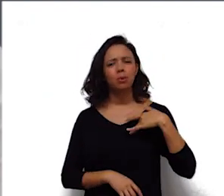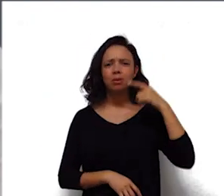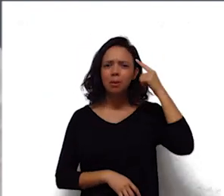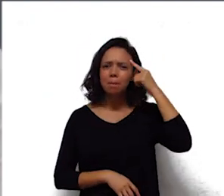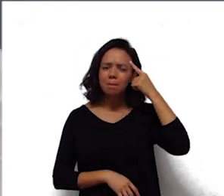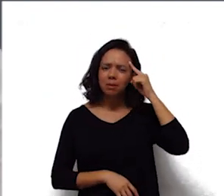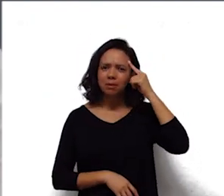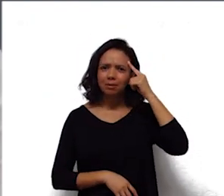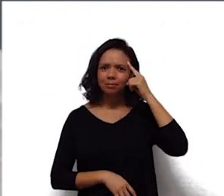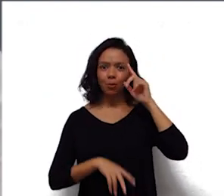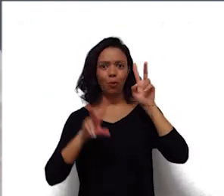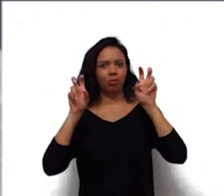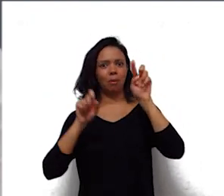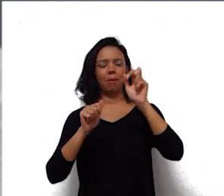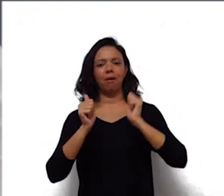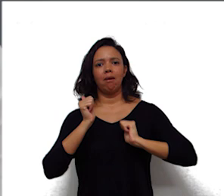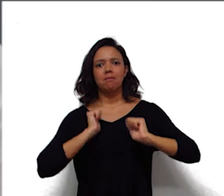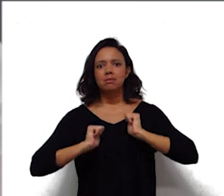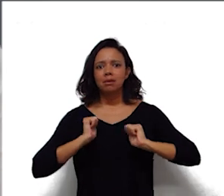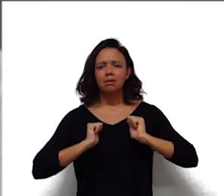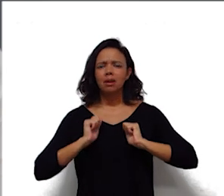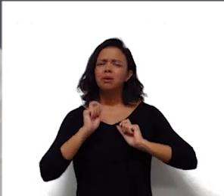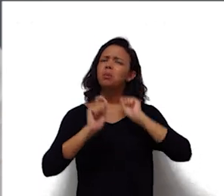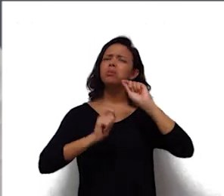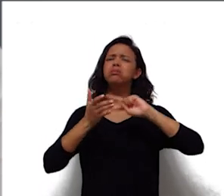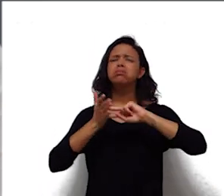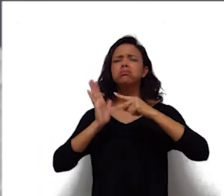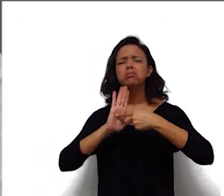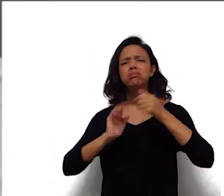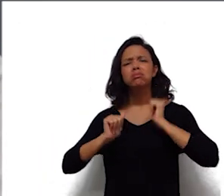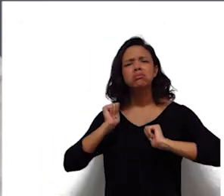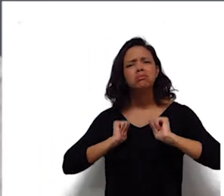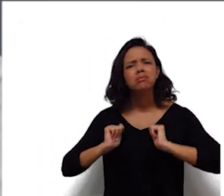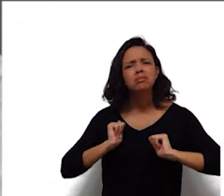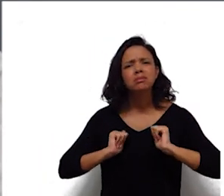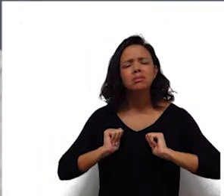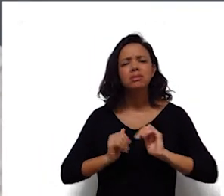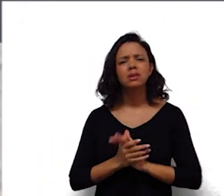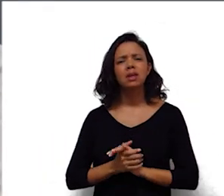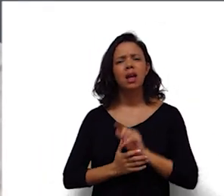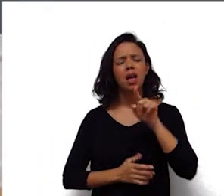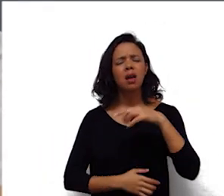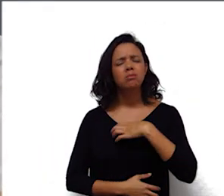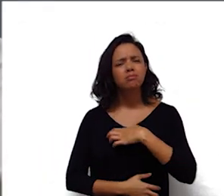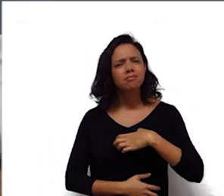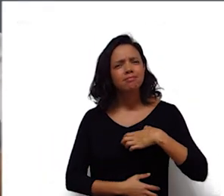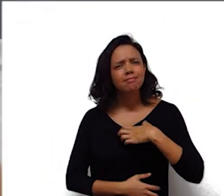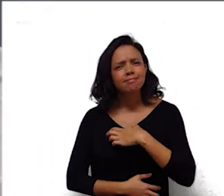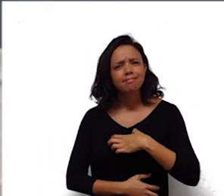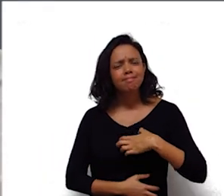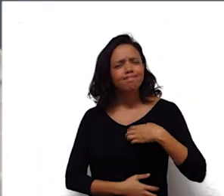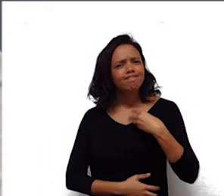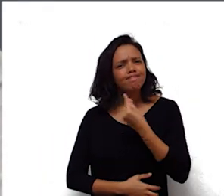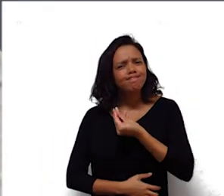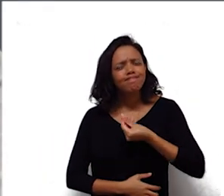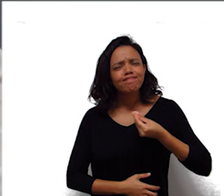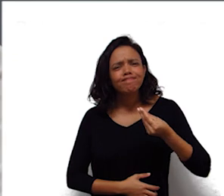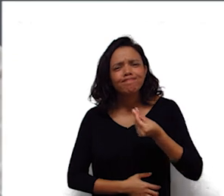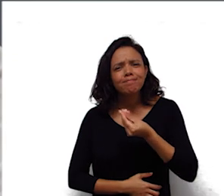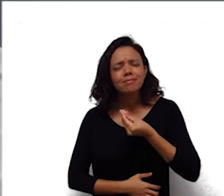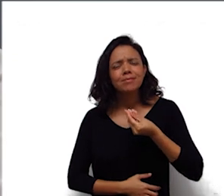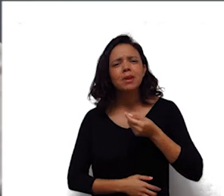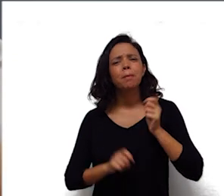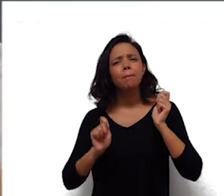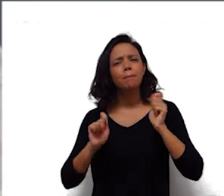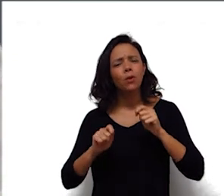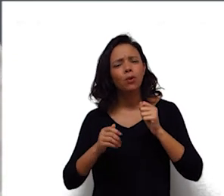tema é ansiedade. O que é ansiedade? Ansiedade é um sentimento, é uma sensação